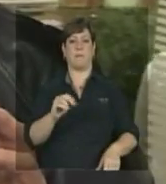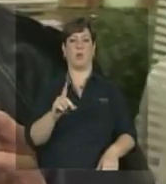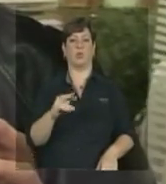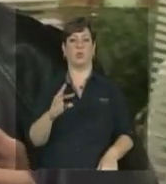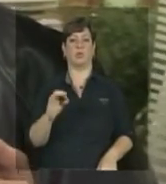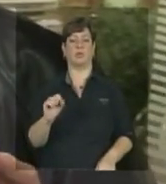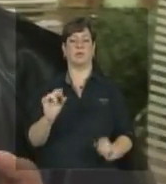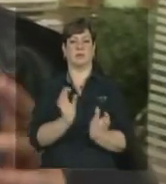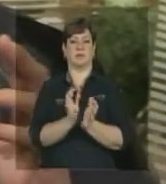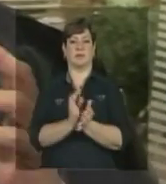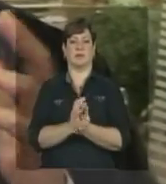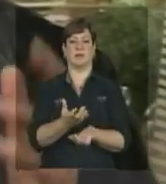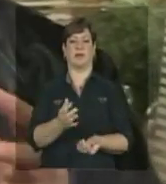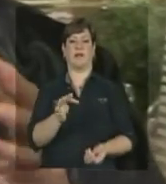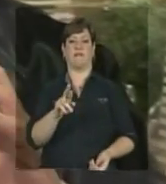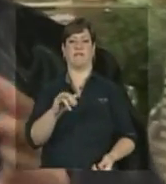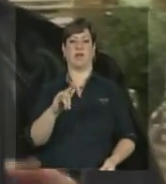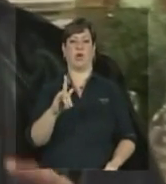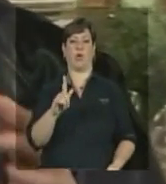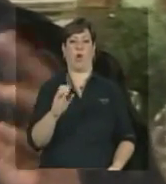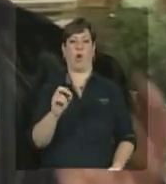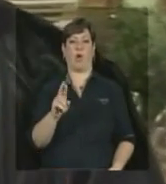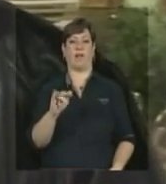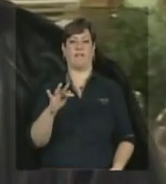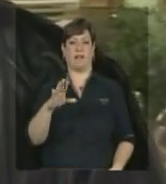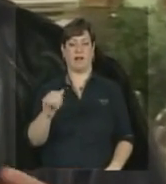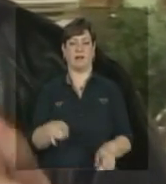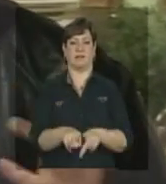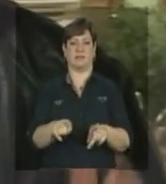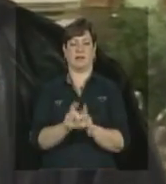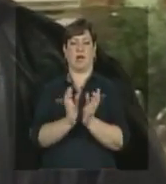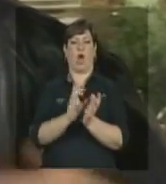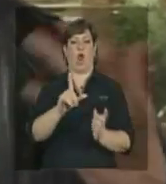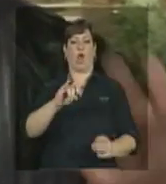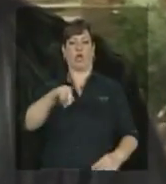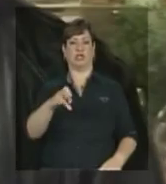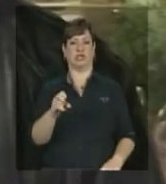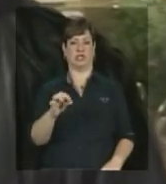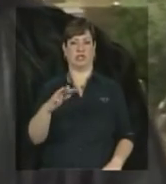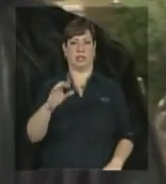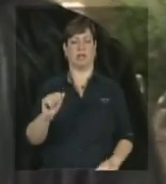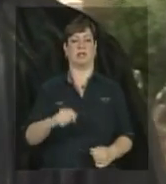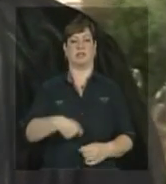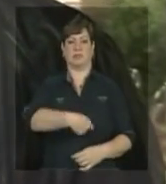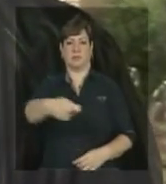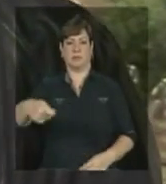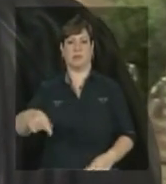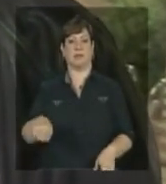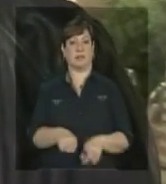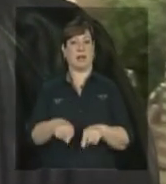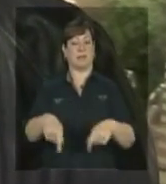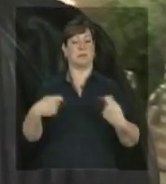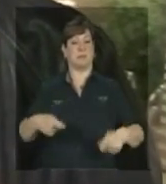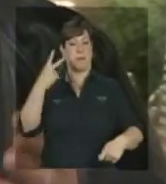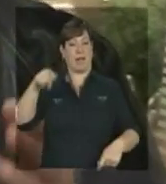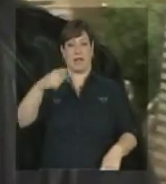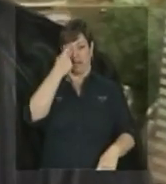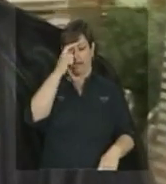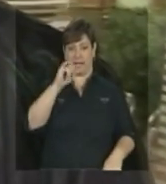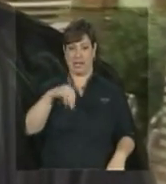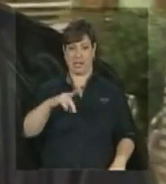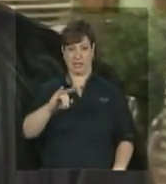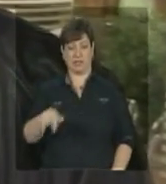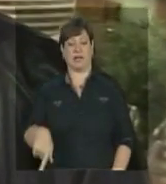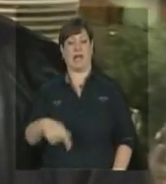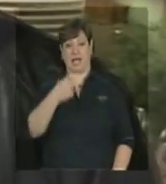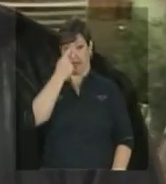para câmaras frigoríficas, coisas do setor de logística, inclusive distribuição, que é outra coisa necessária para a Índia. A Índia acaba de